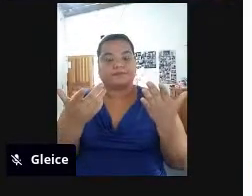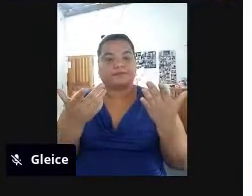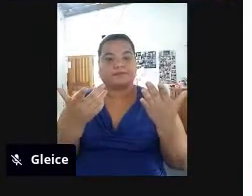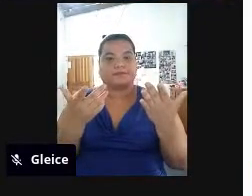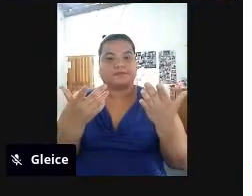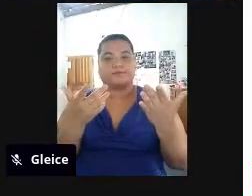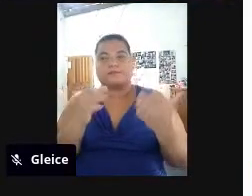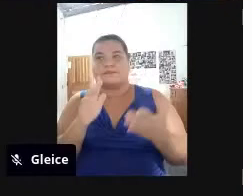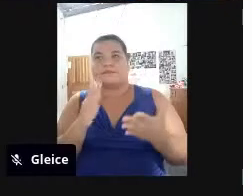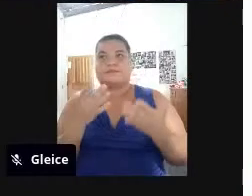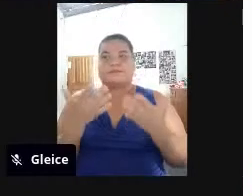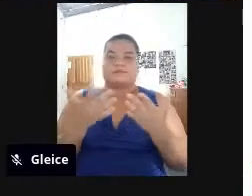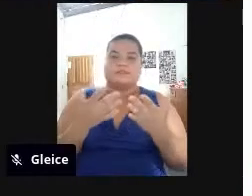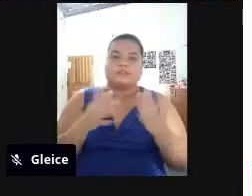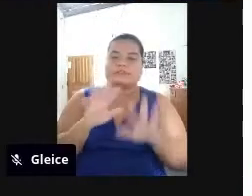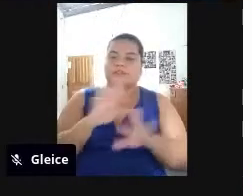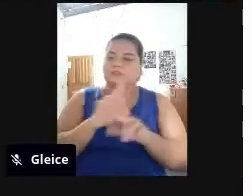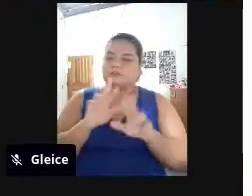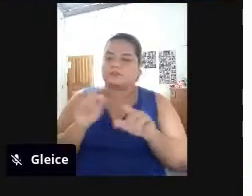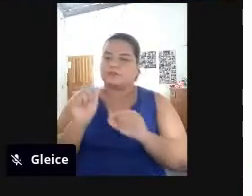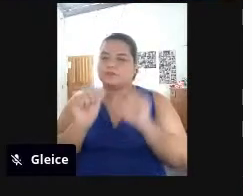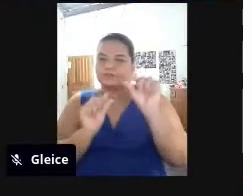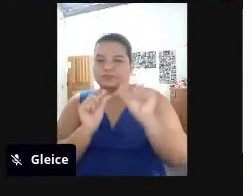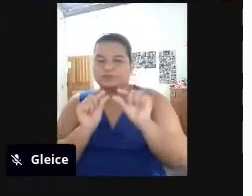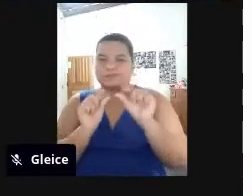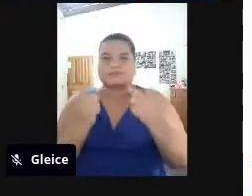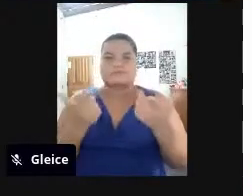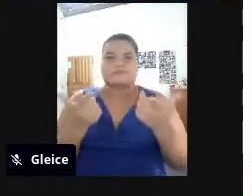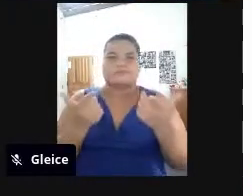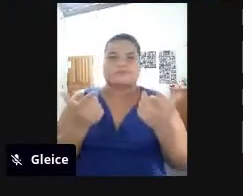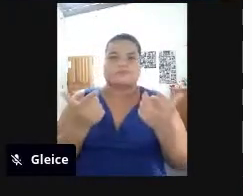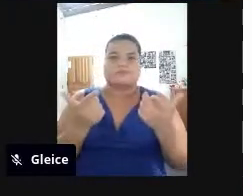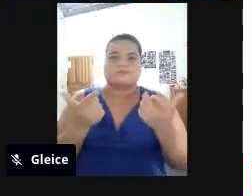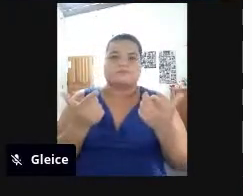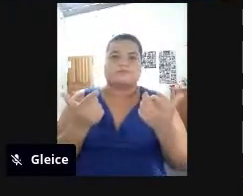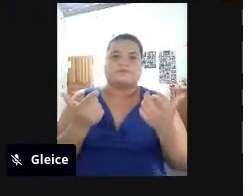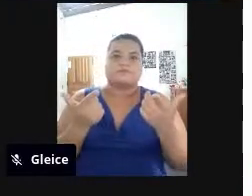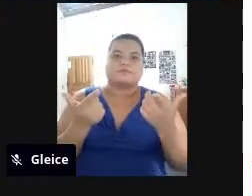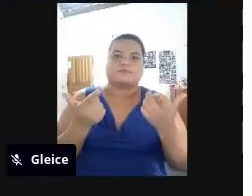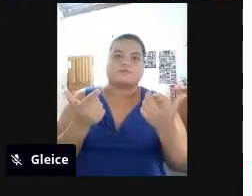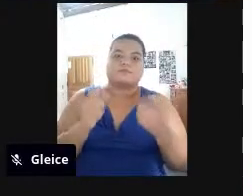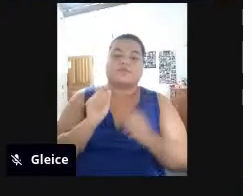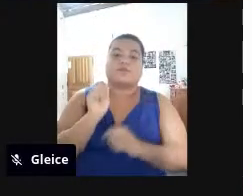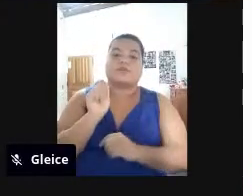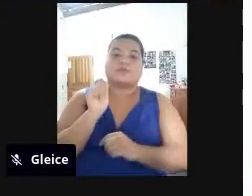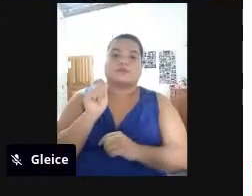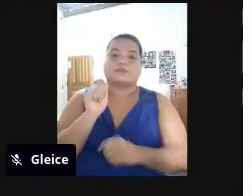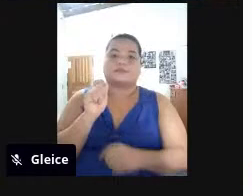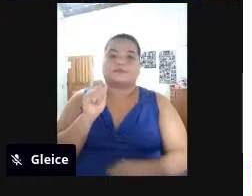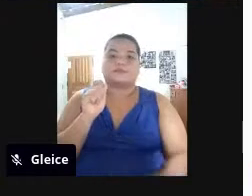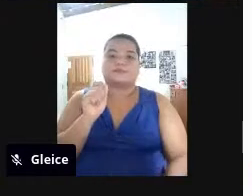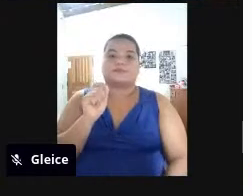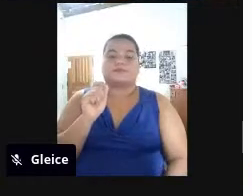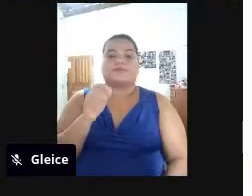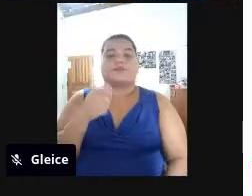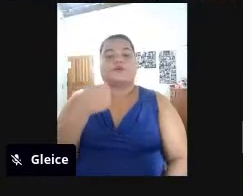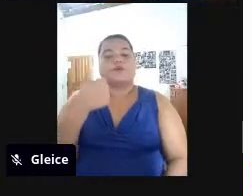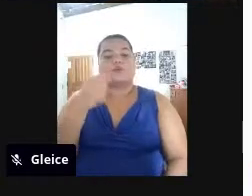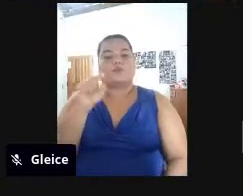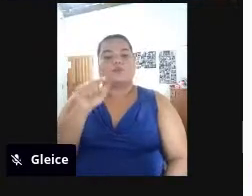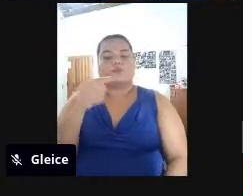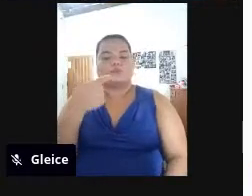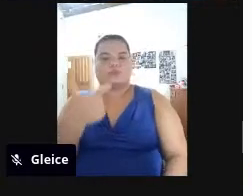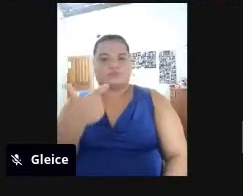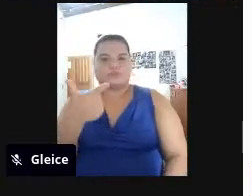uma diferença básica. Atletas de endurance, a recomendação é de 1,2 a 1,4 gramas por quilo